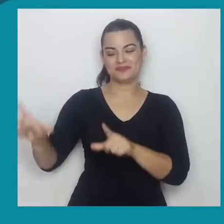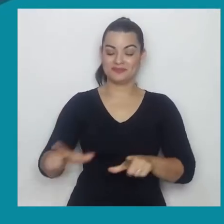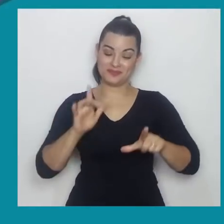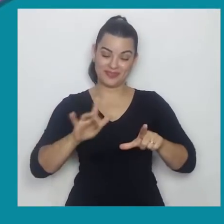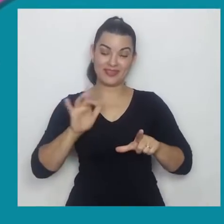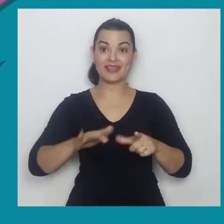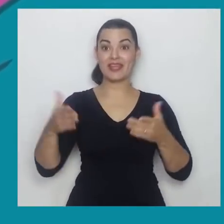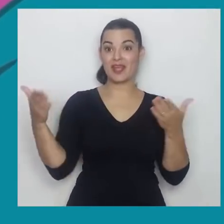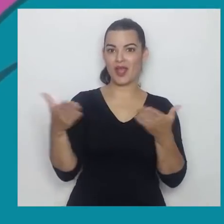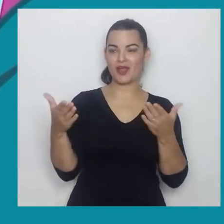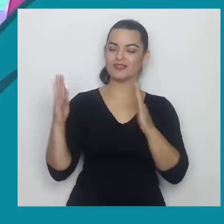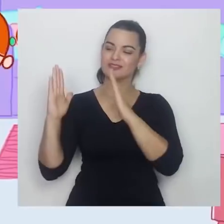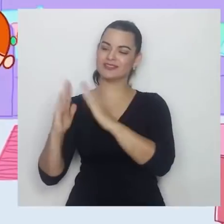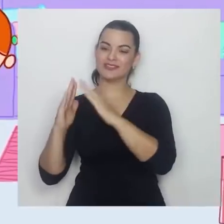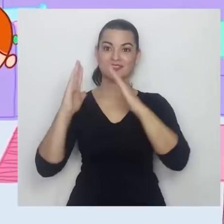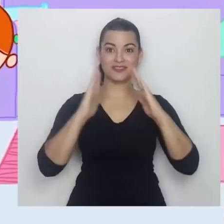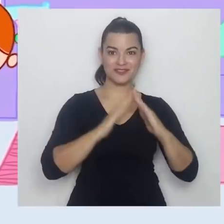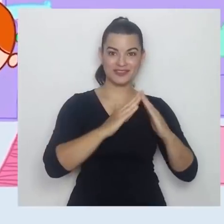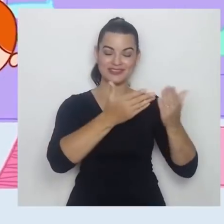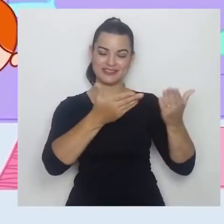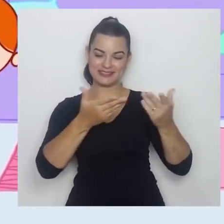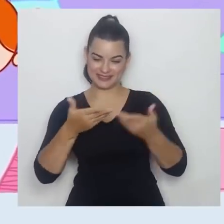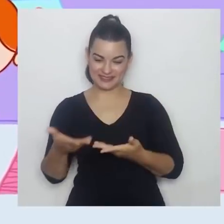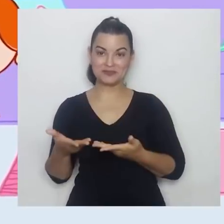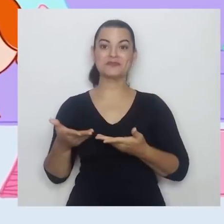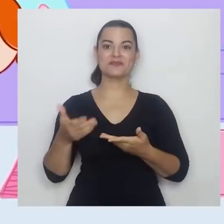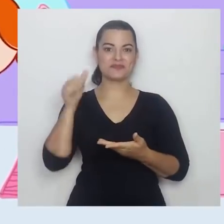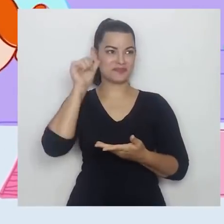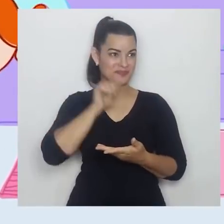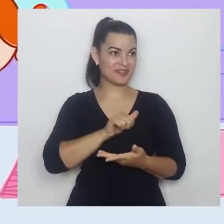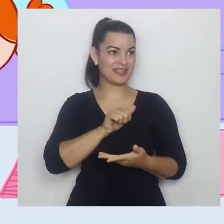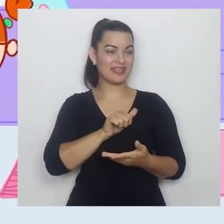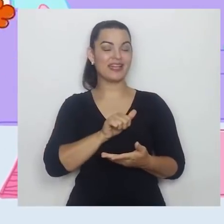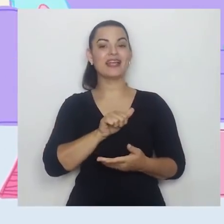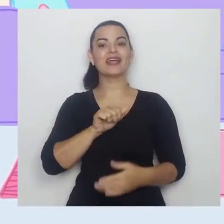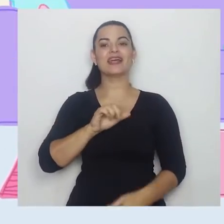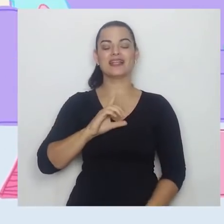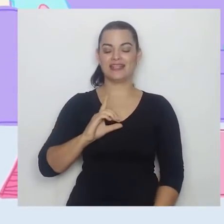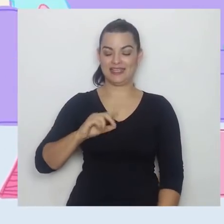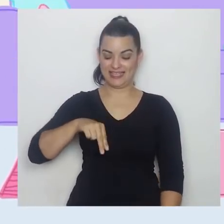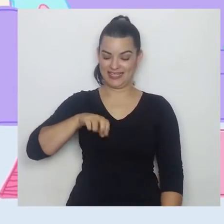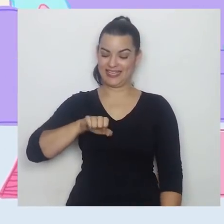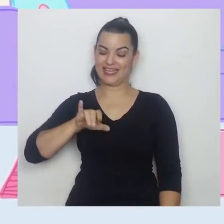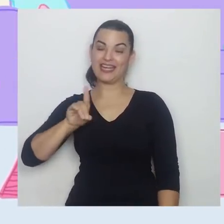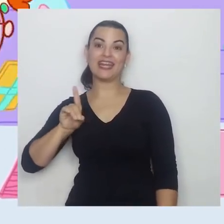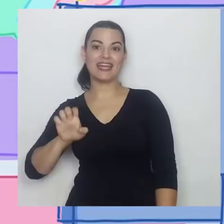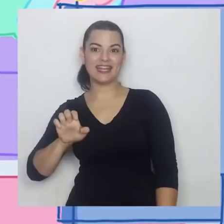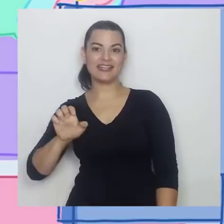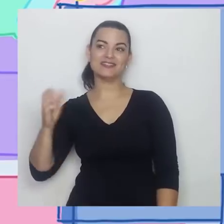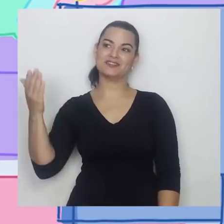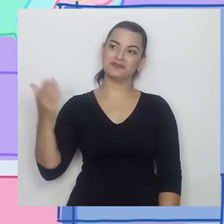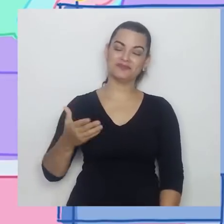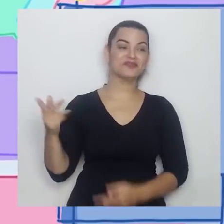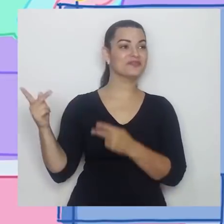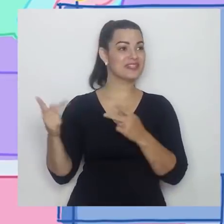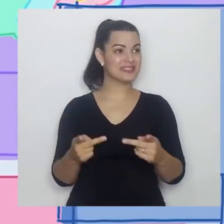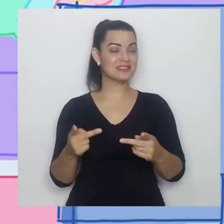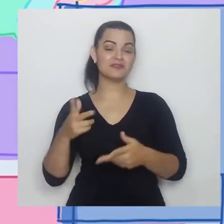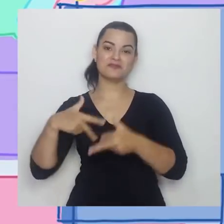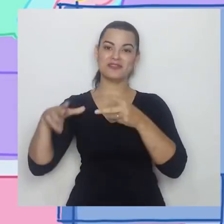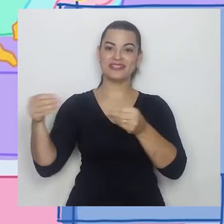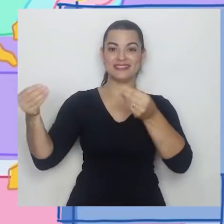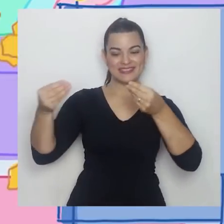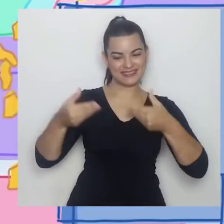Hoje, a nossa vizinha, a Dona Neide, veio visitar a gente e trouxe um presente para mim.